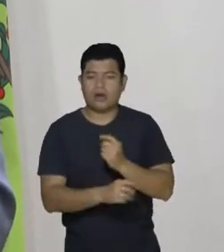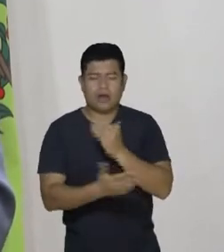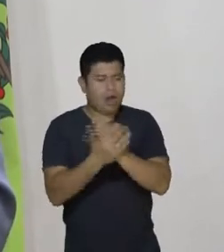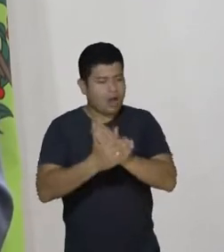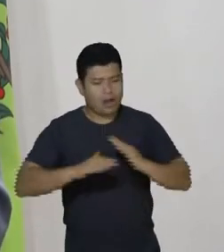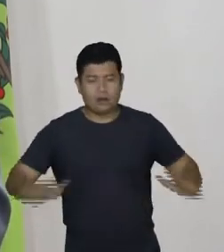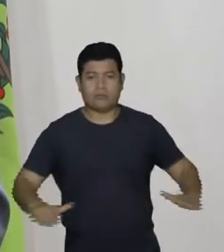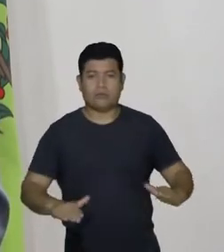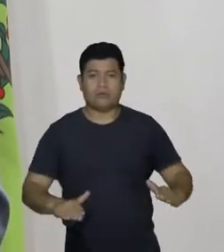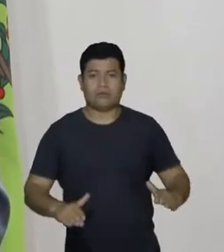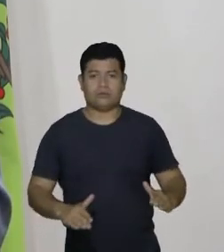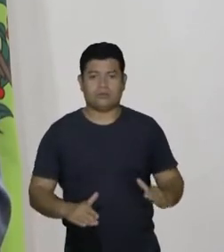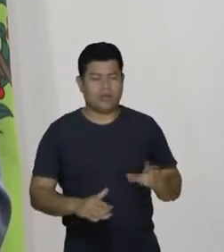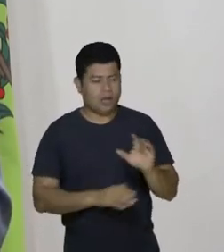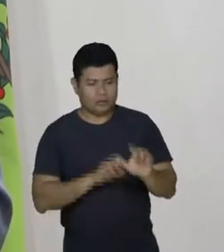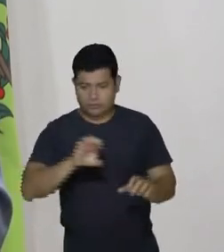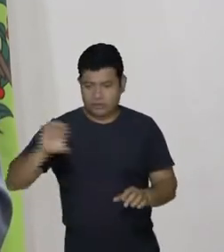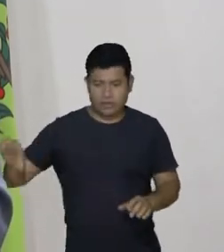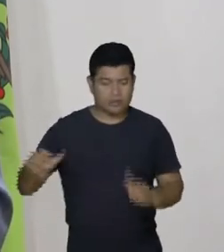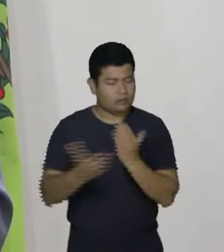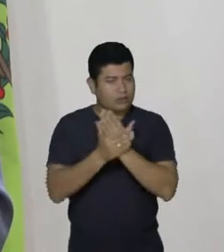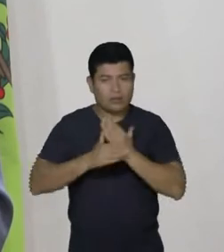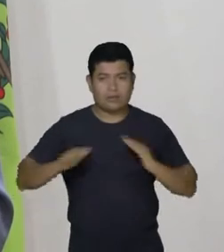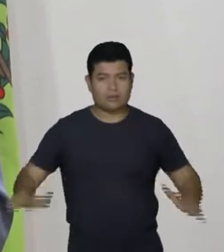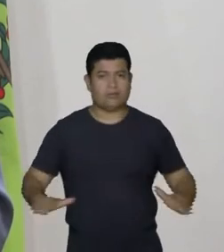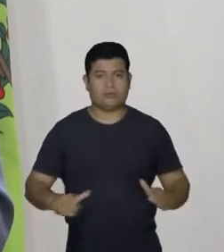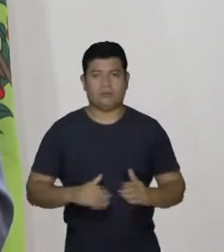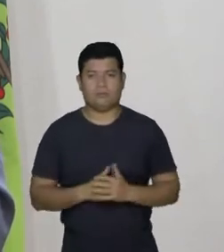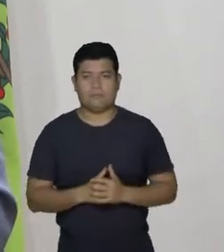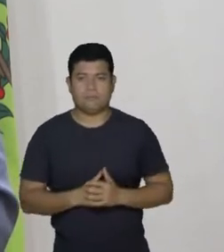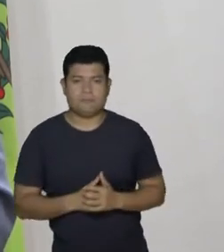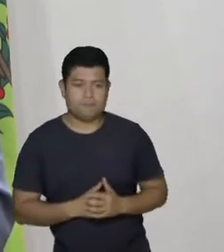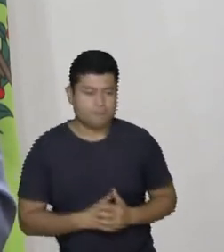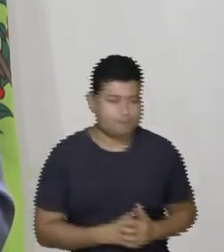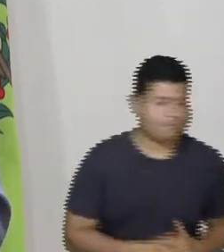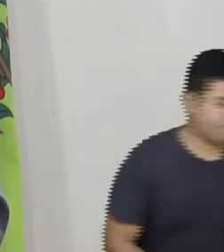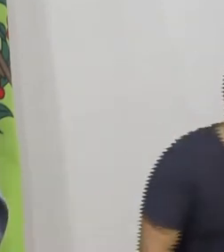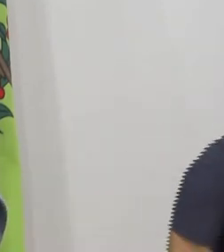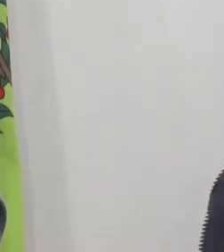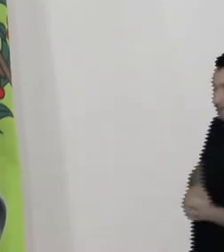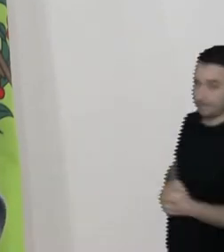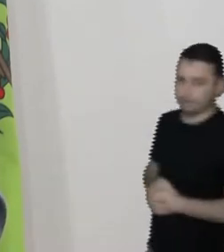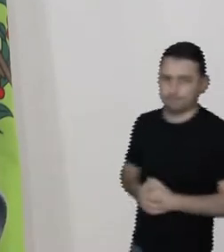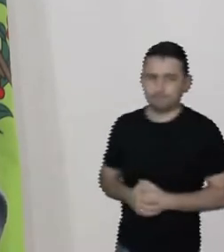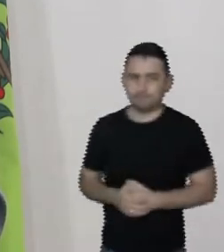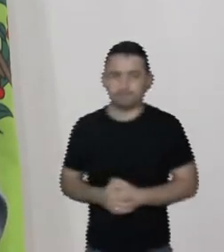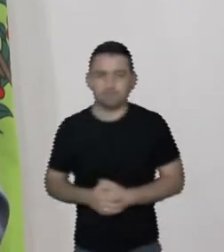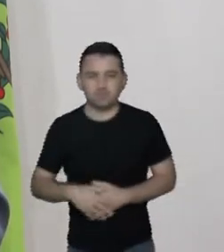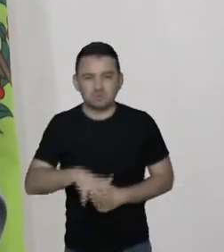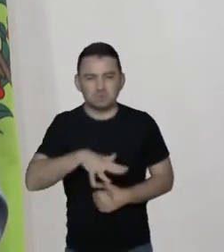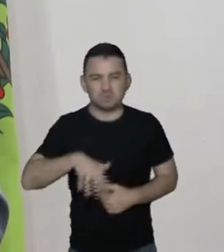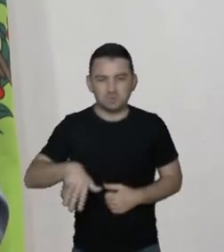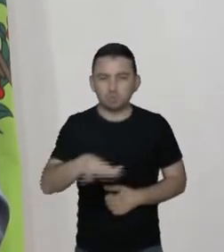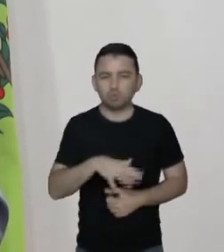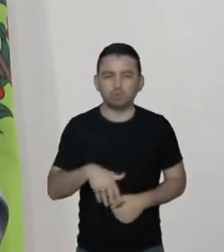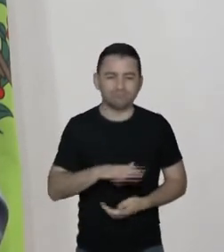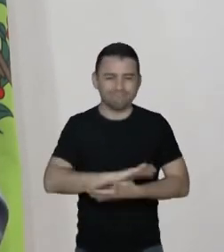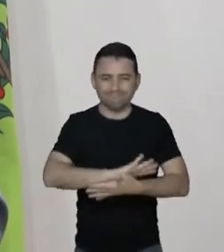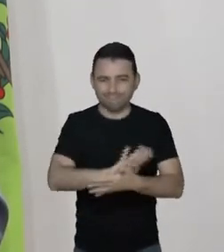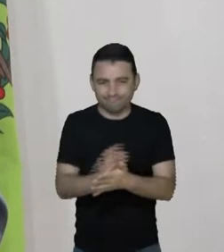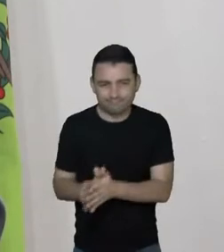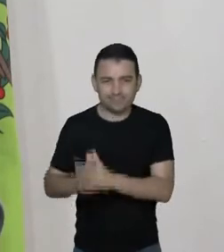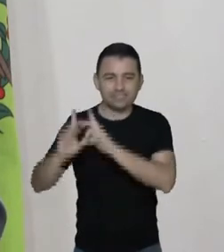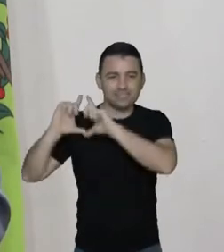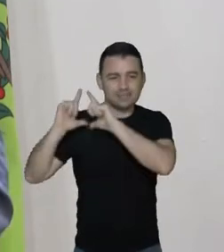ti, esquerda, geração Paulo Freire, que destruiu uma geração. Vai dar o fim nisso daí sim,